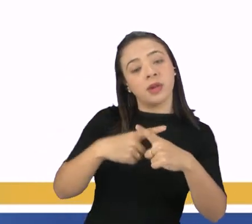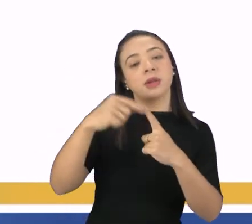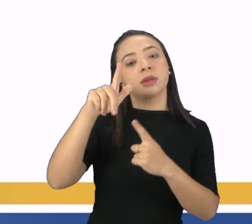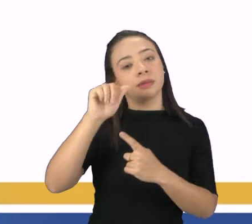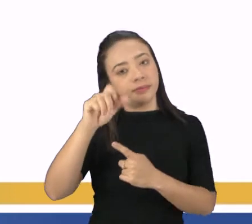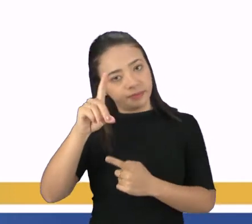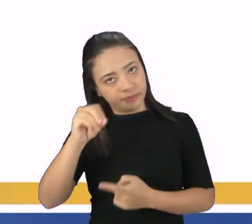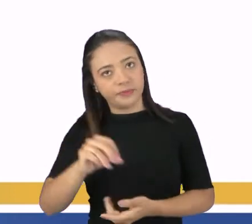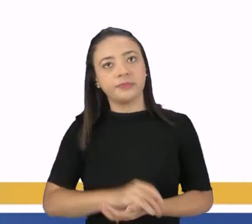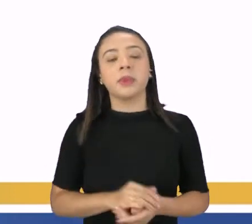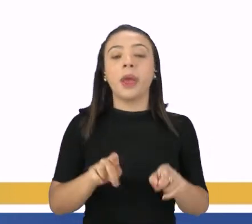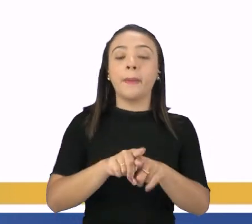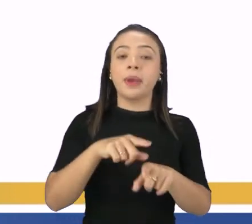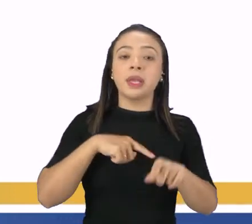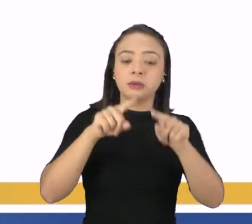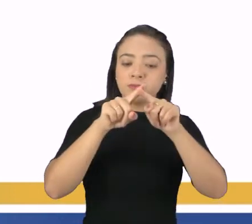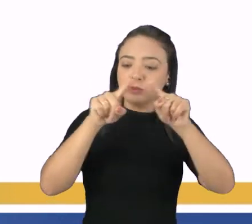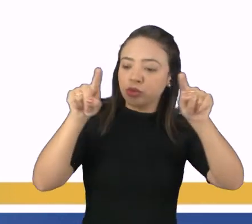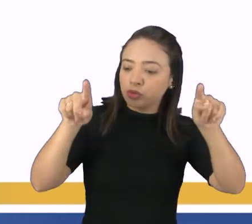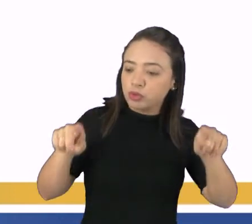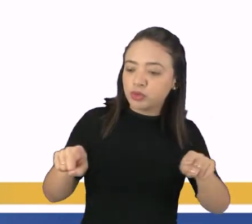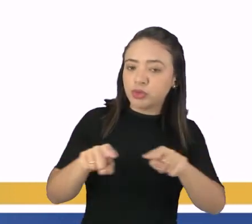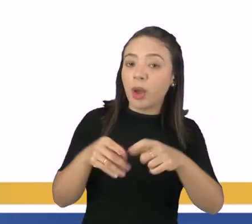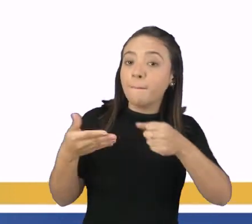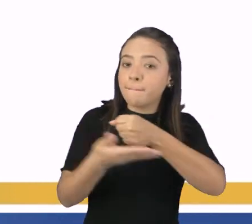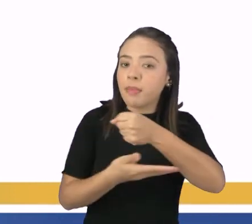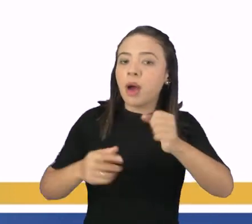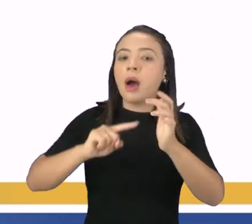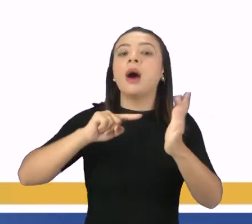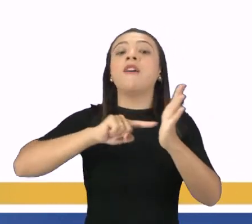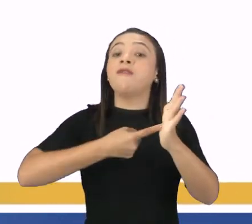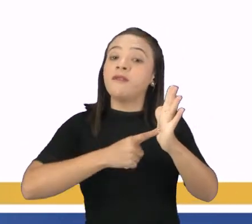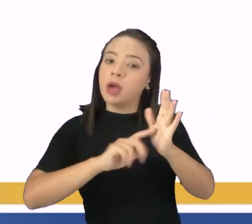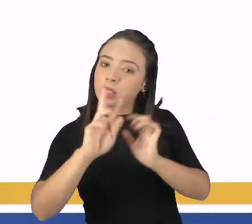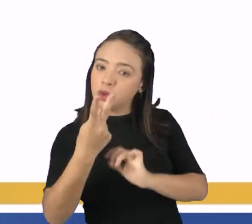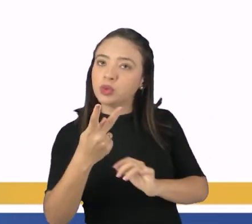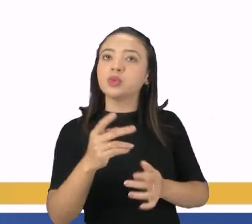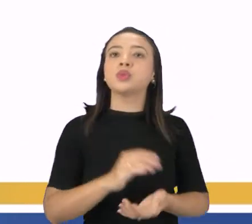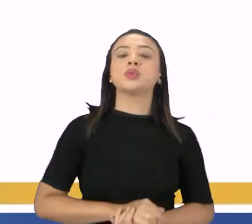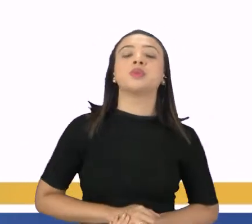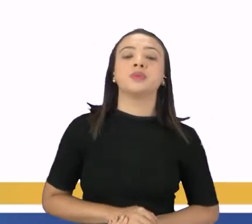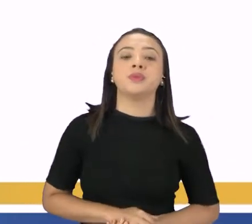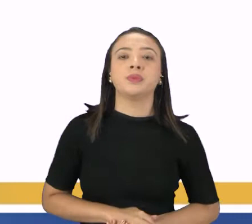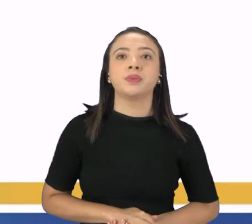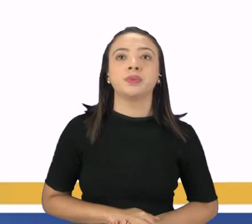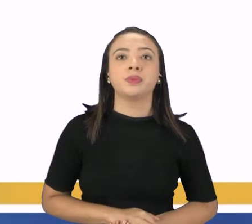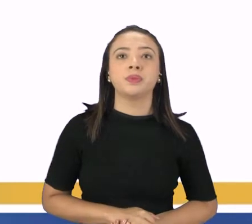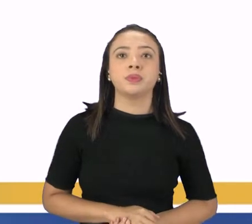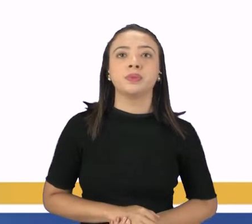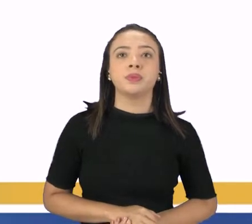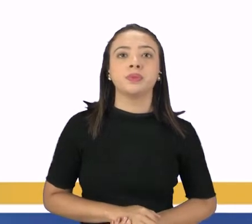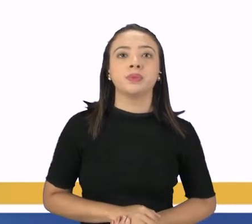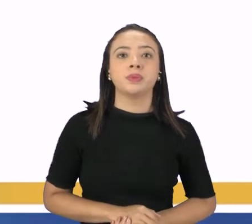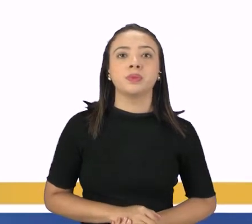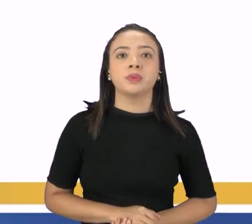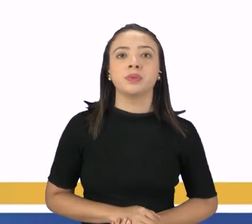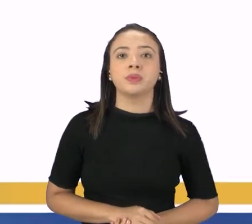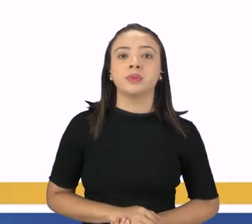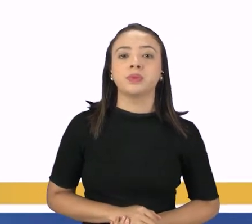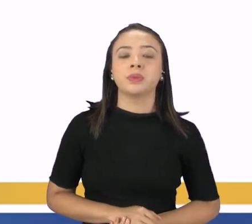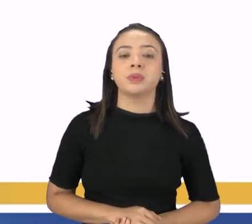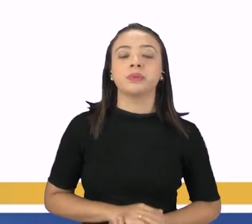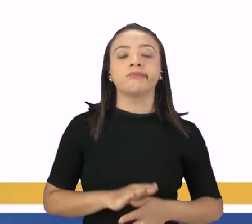vai ser dada por base vezes altura, né, ou lado vezes lado, né, aí neste caso,